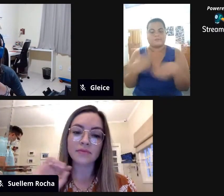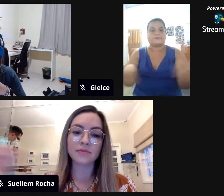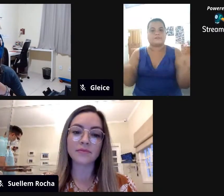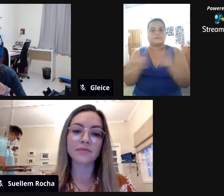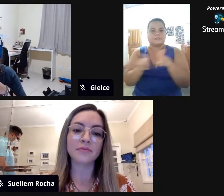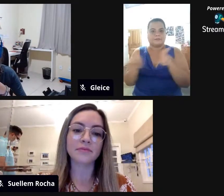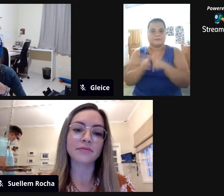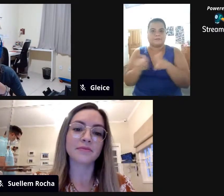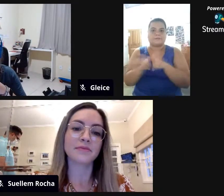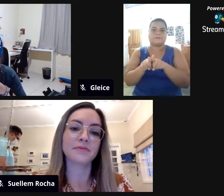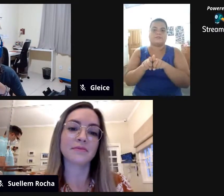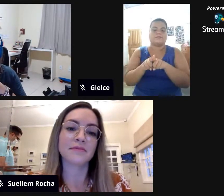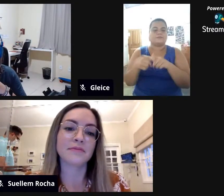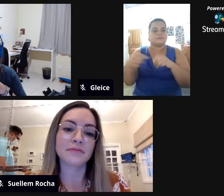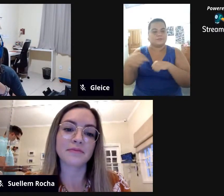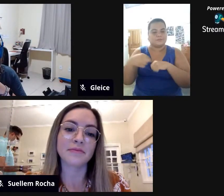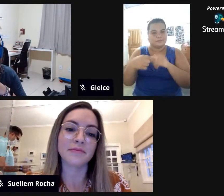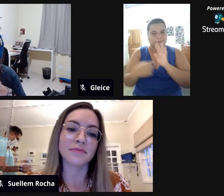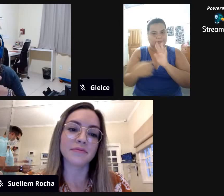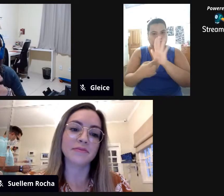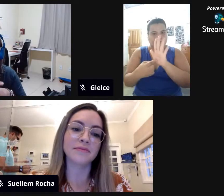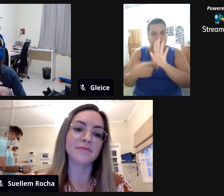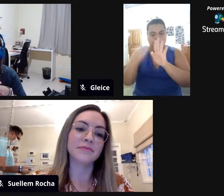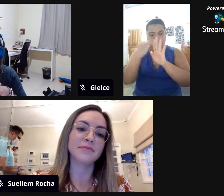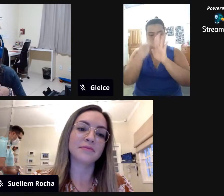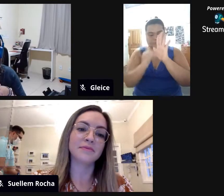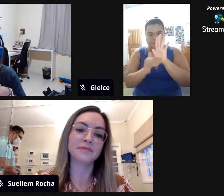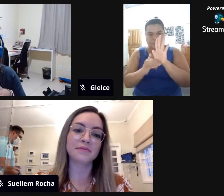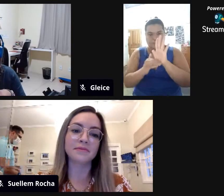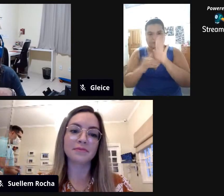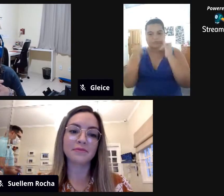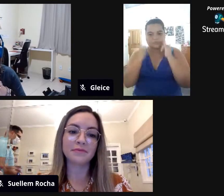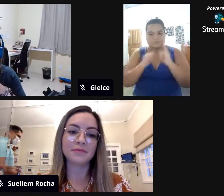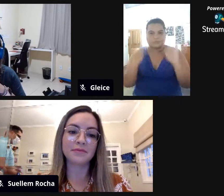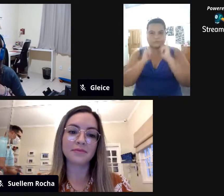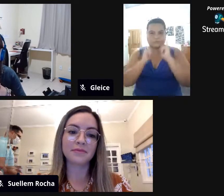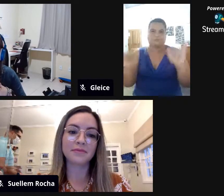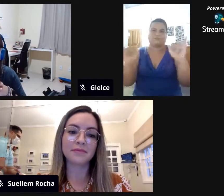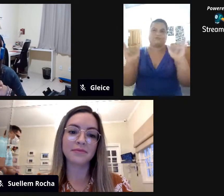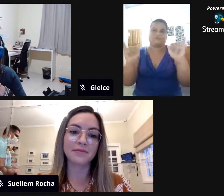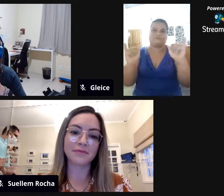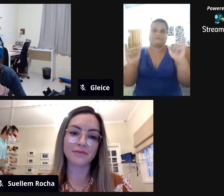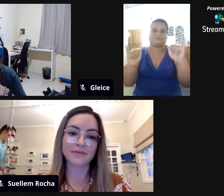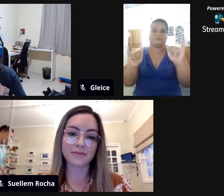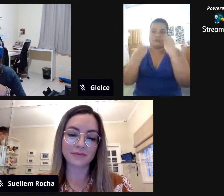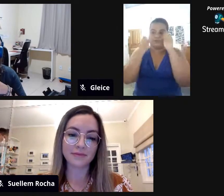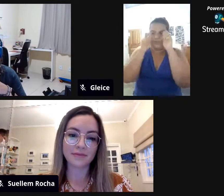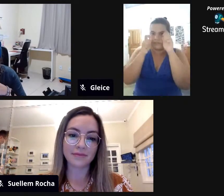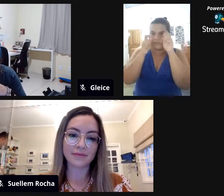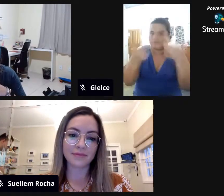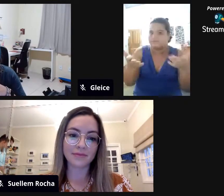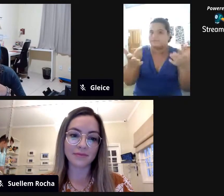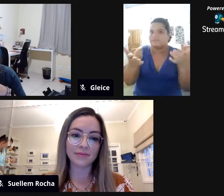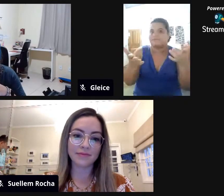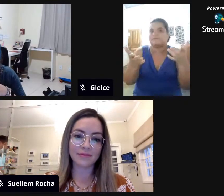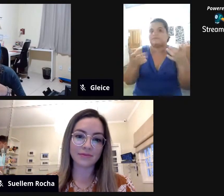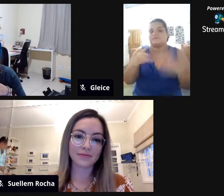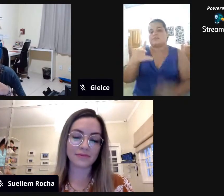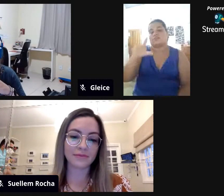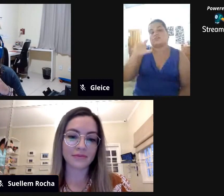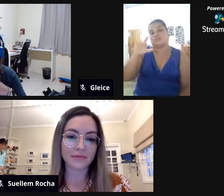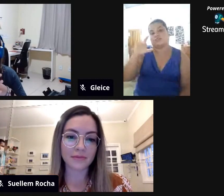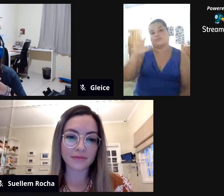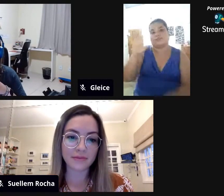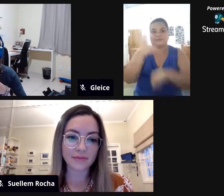passar toda a programação para vocês nos próximos dias, tá? Fiquem de olho no Instagram do curso,